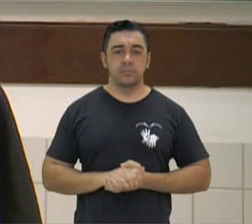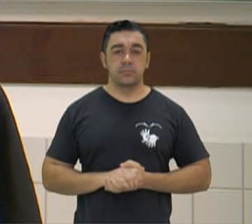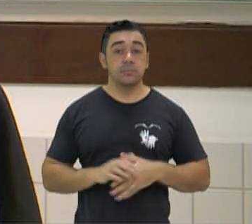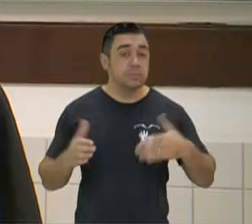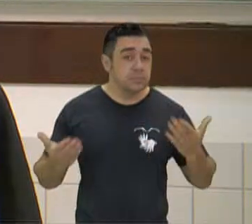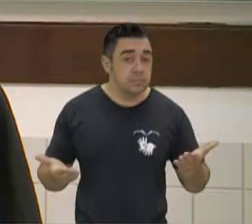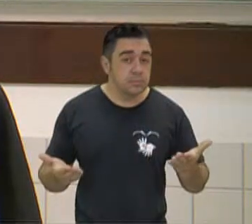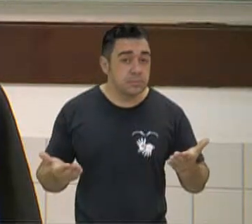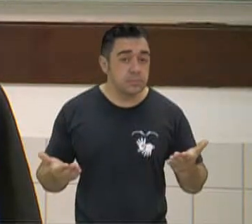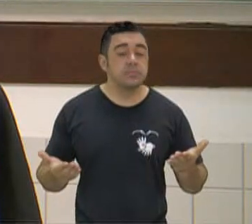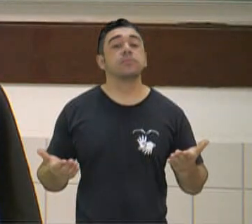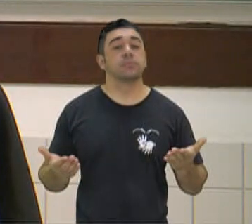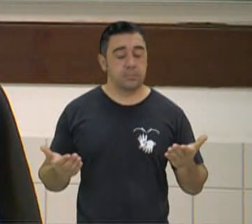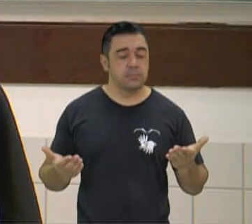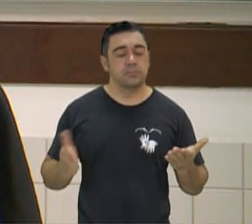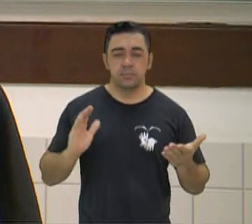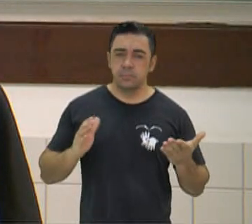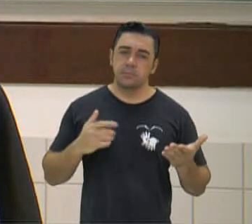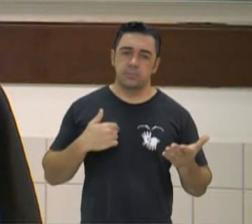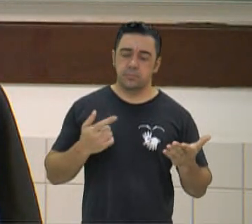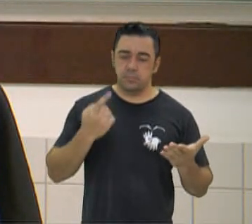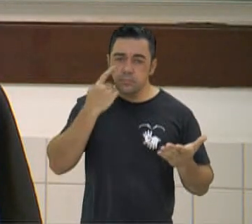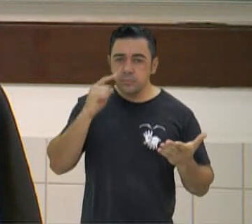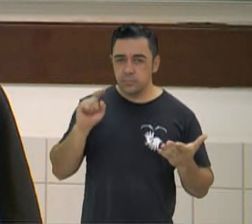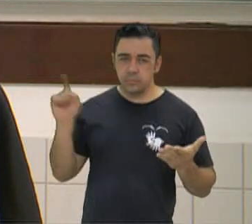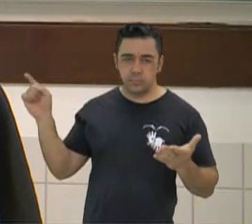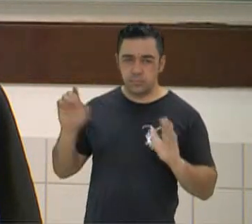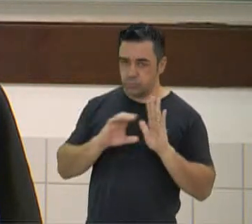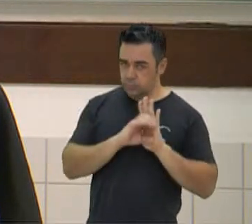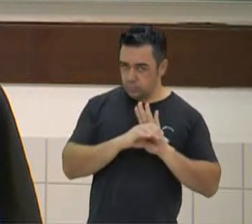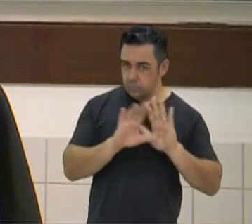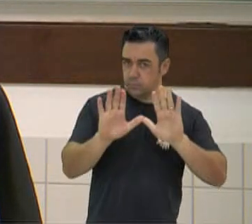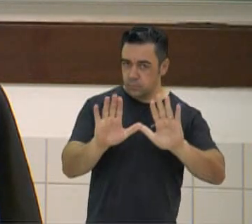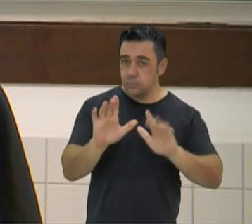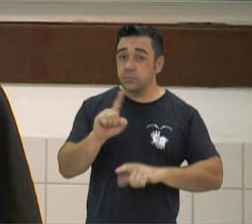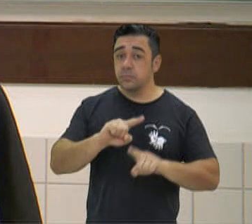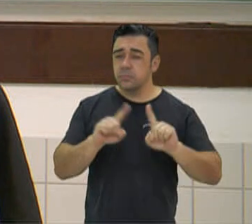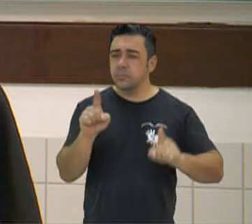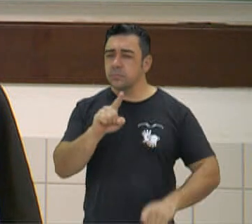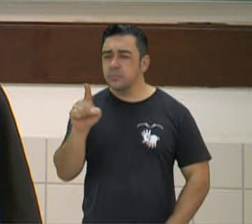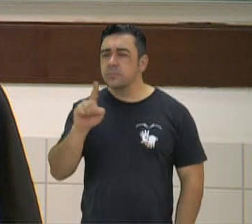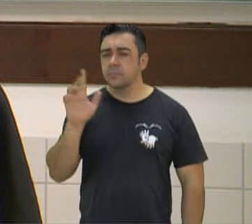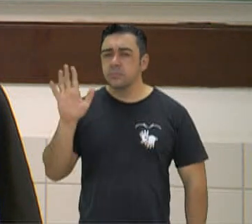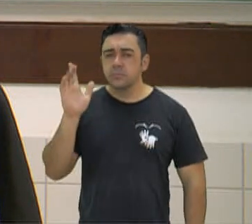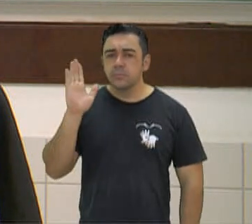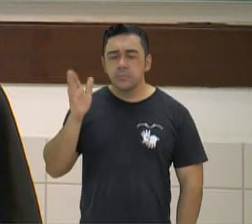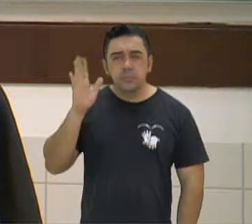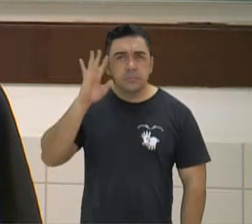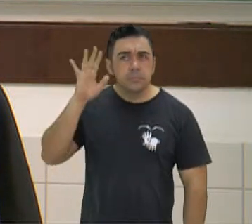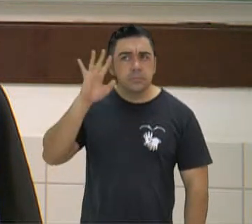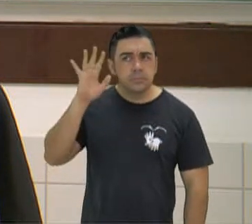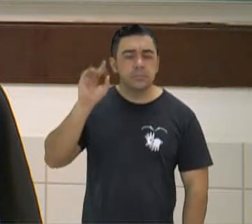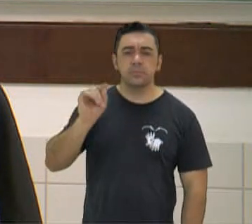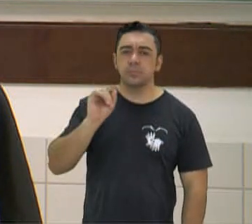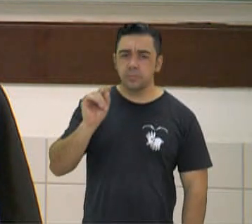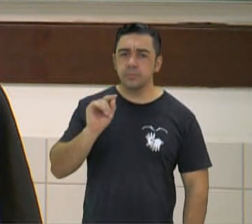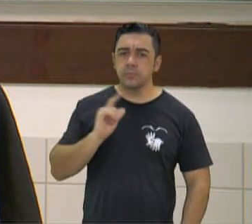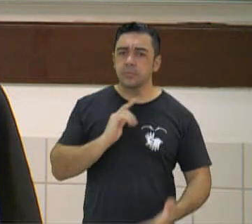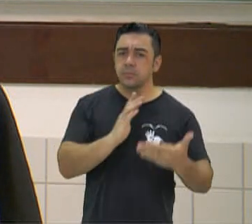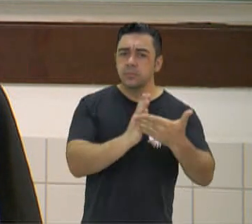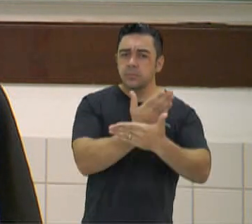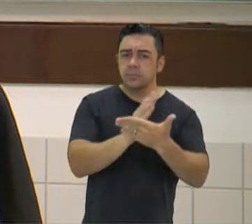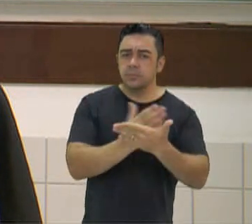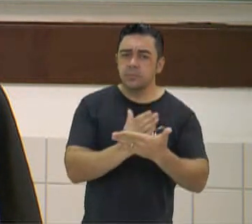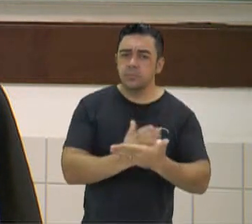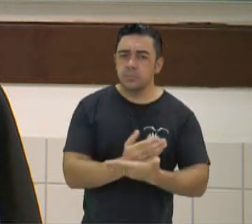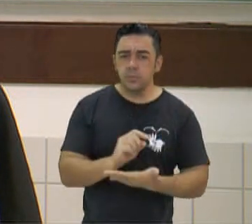E aí, gente? Tudo bem, a gente não trabalhou esses conceitos aqui ainda, mas você já consegue pensar e analisar e ir eliminando o que não